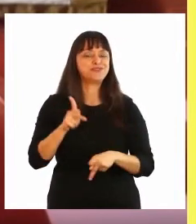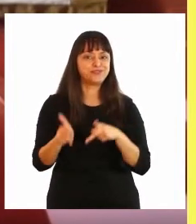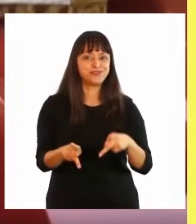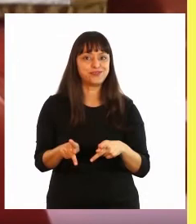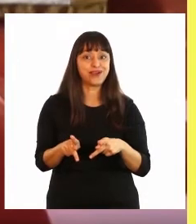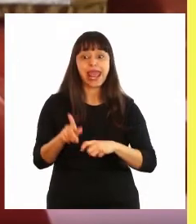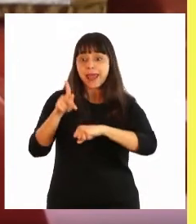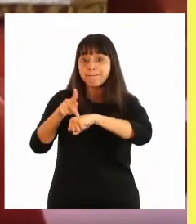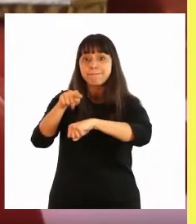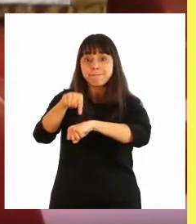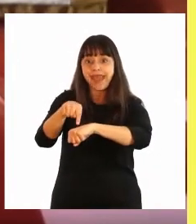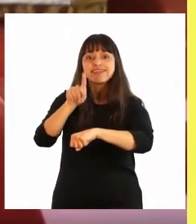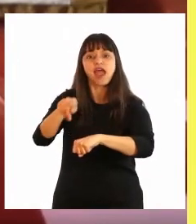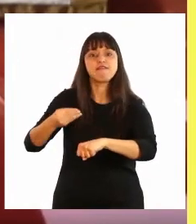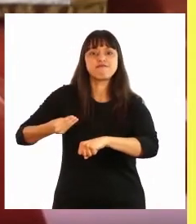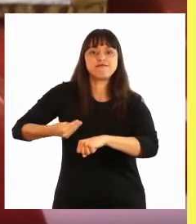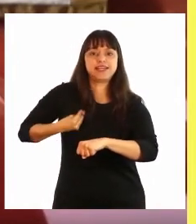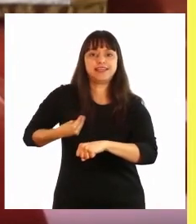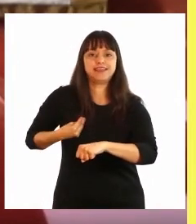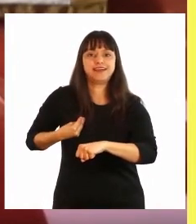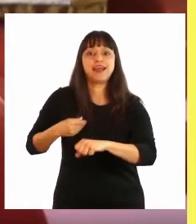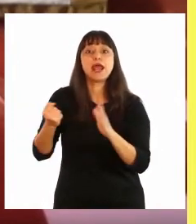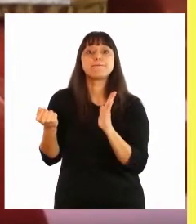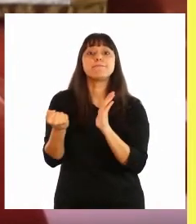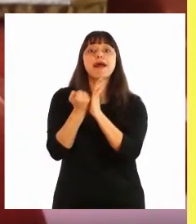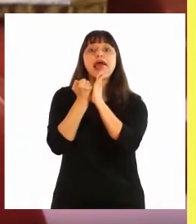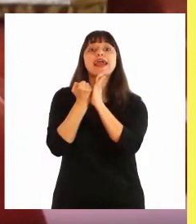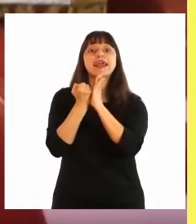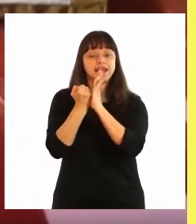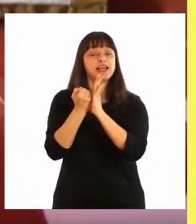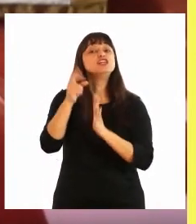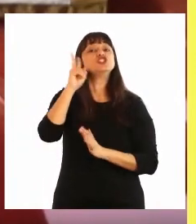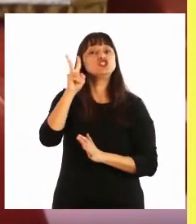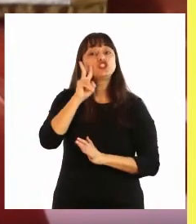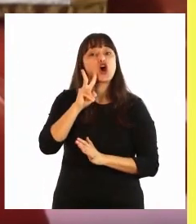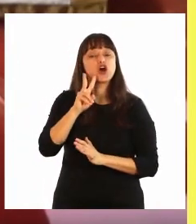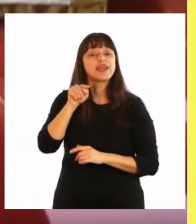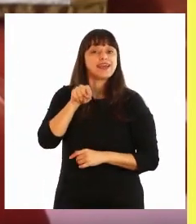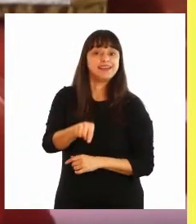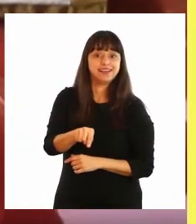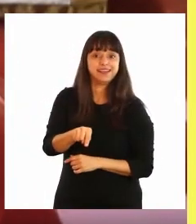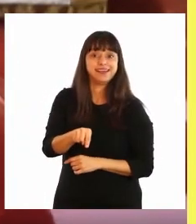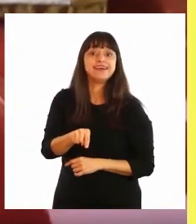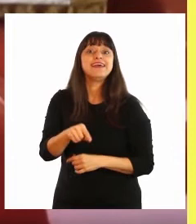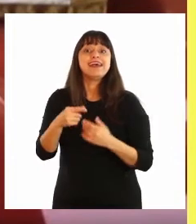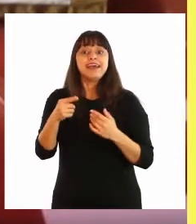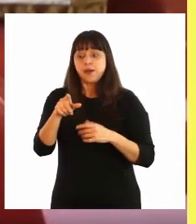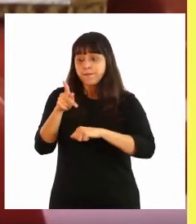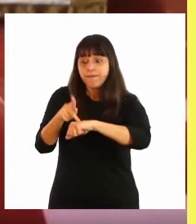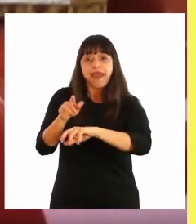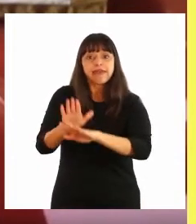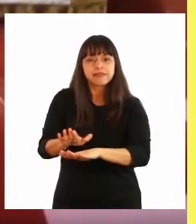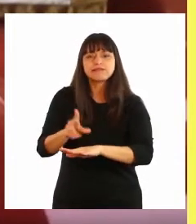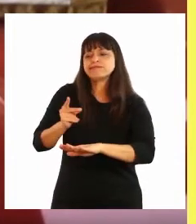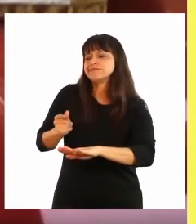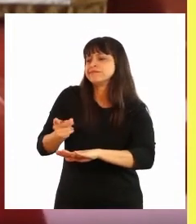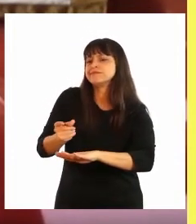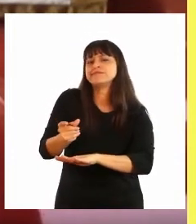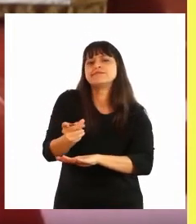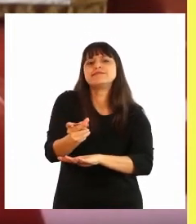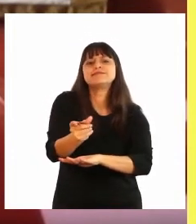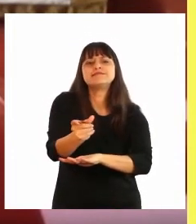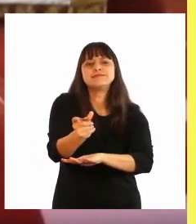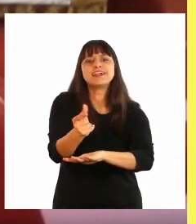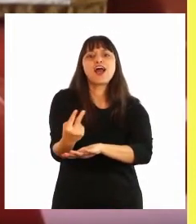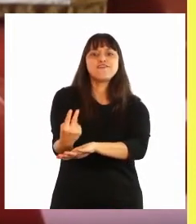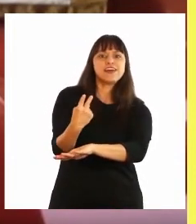elas contam muitas histórias, são marcos, né? E marcos nas nossas histórias, e elas ficam lá presentes e relembram a